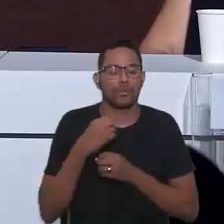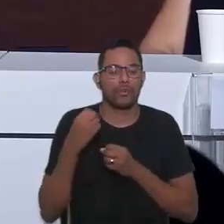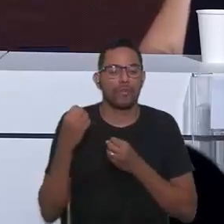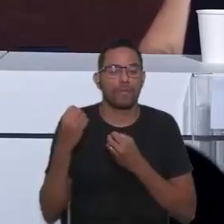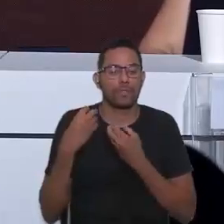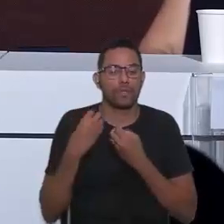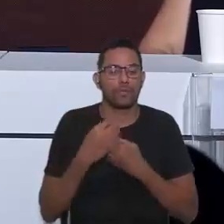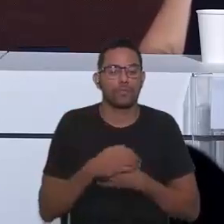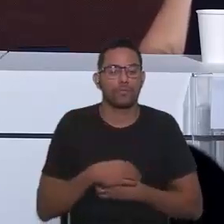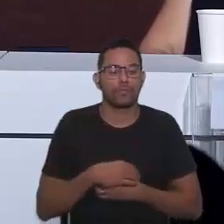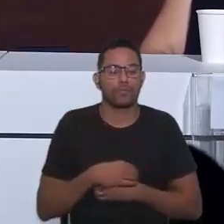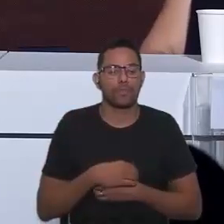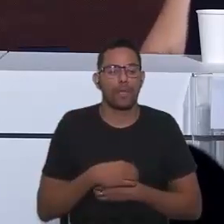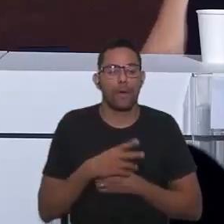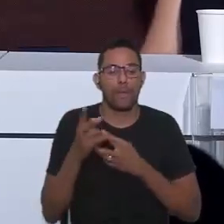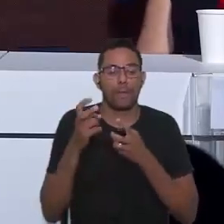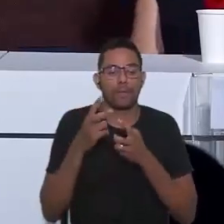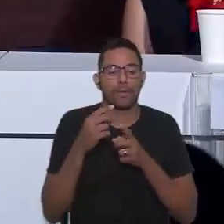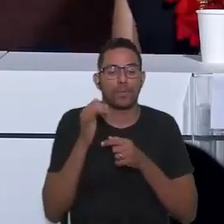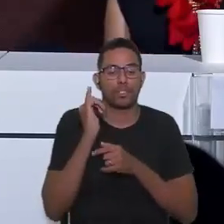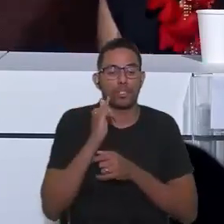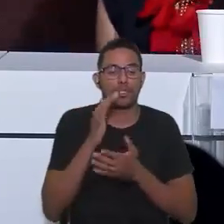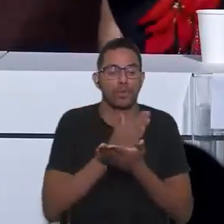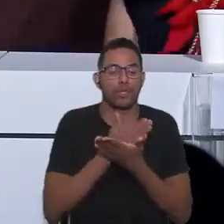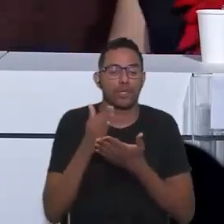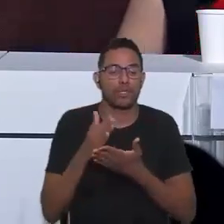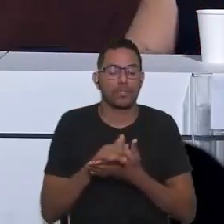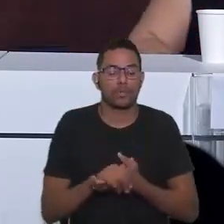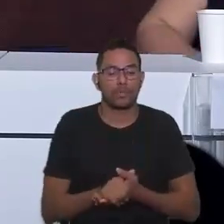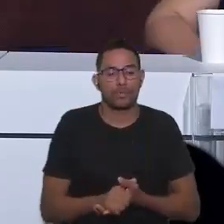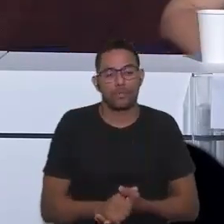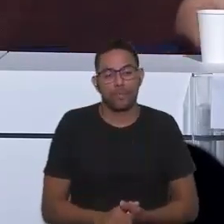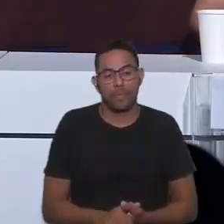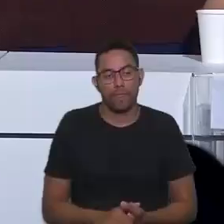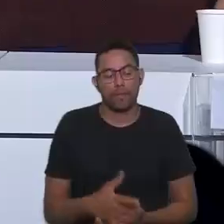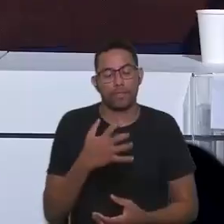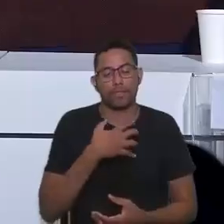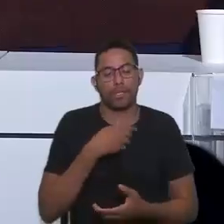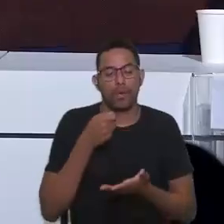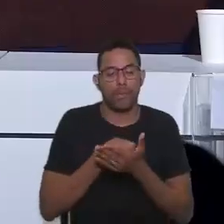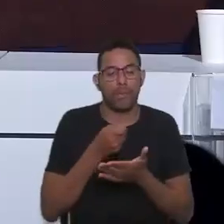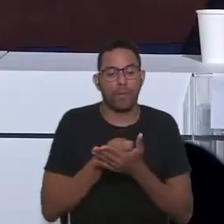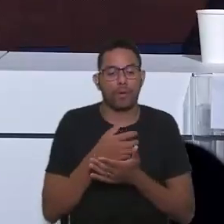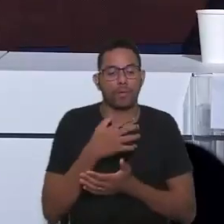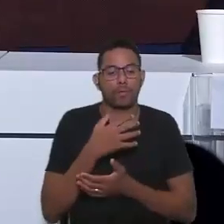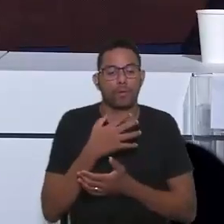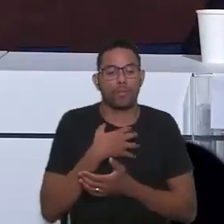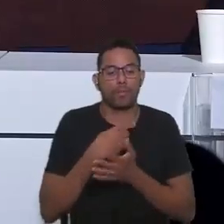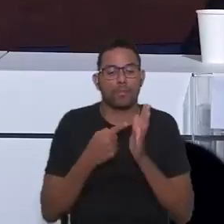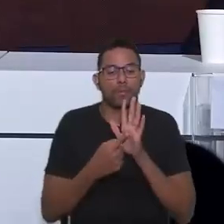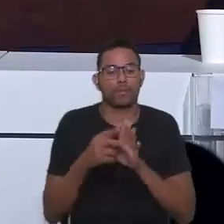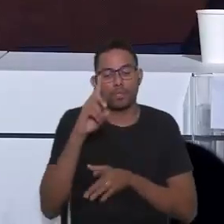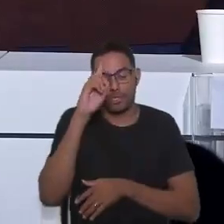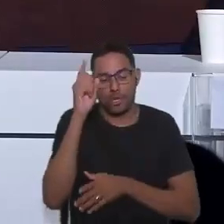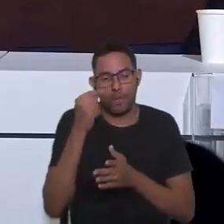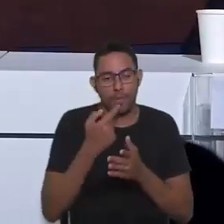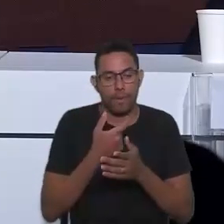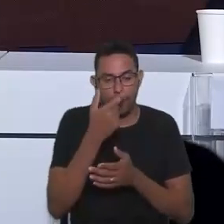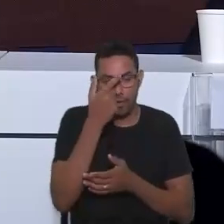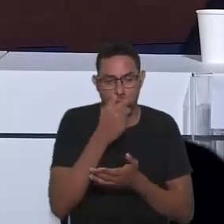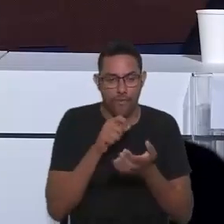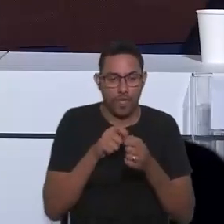educar. E até tem que ver com aquilo que eu dizia no início. Foi uma forma de eu obrigar que o meu gesto, os meus dias, aquilo